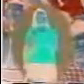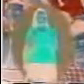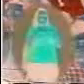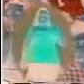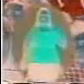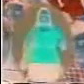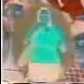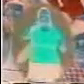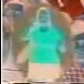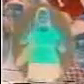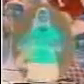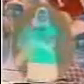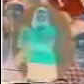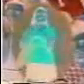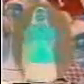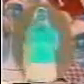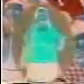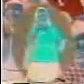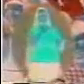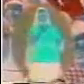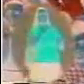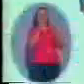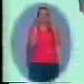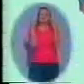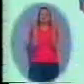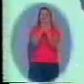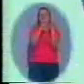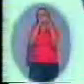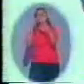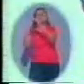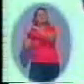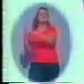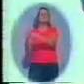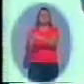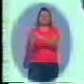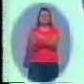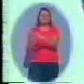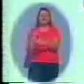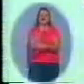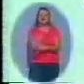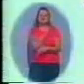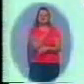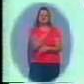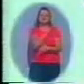Depois a gente ia soprar as tripas. Amarrava embaixo, punha um canudinho de bambu,